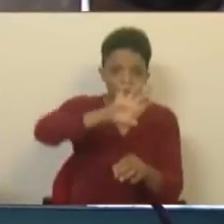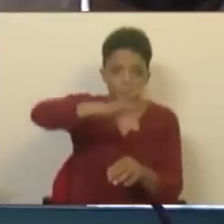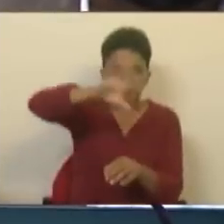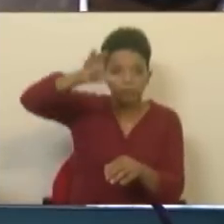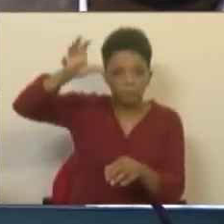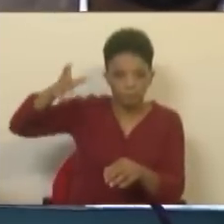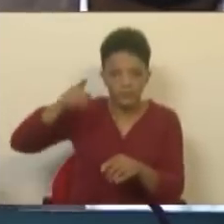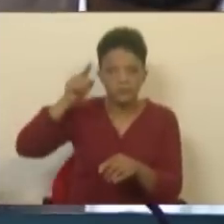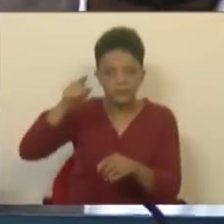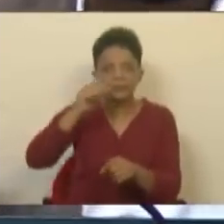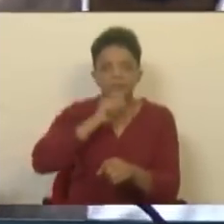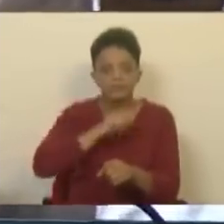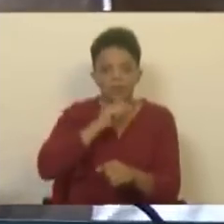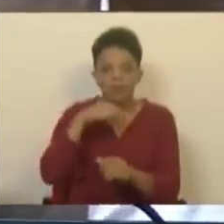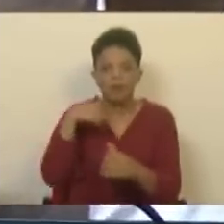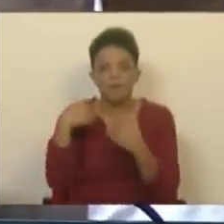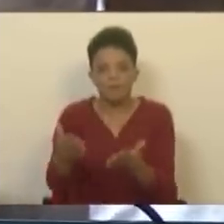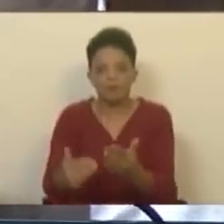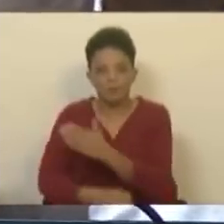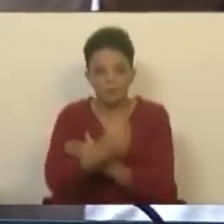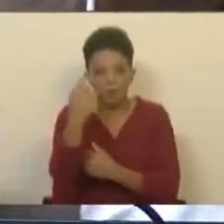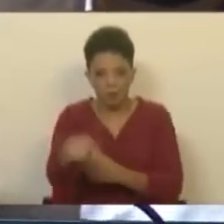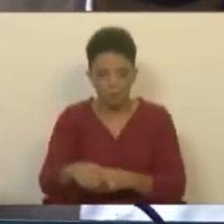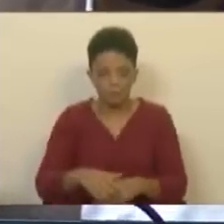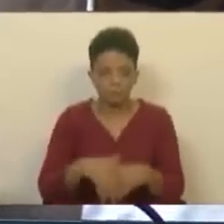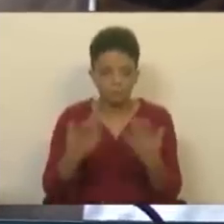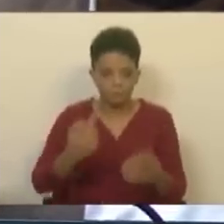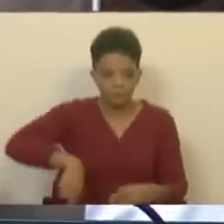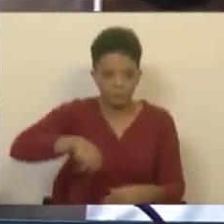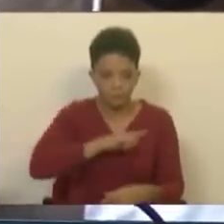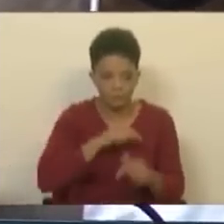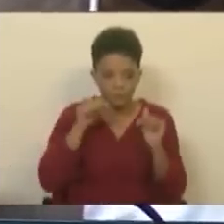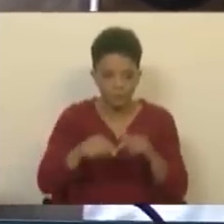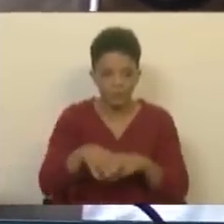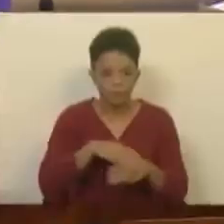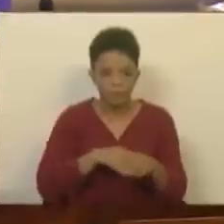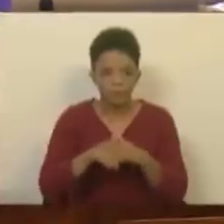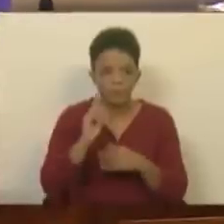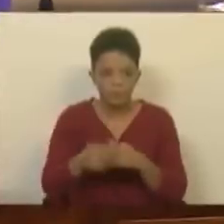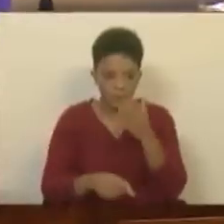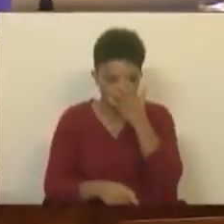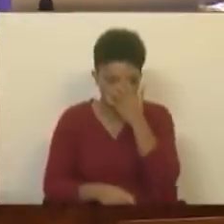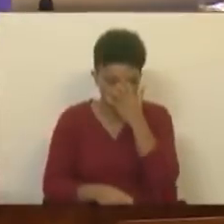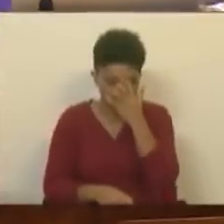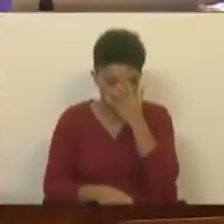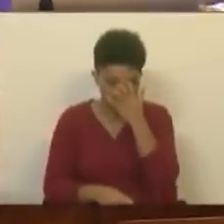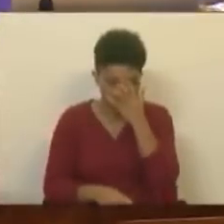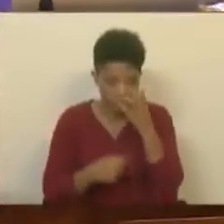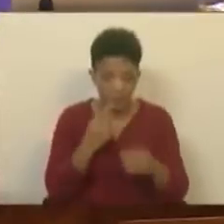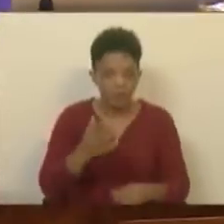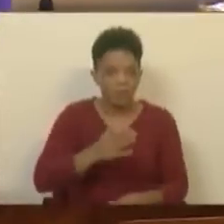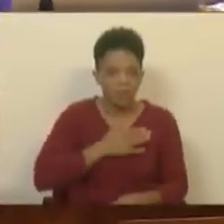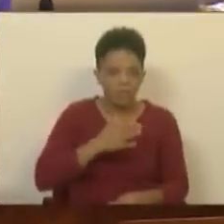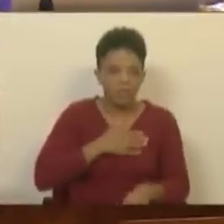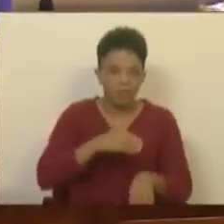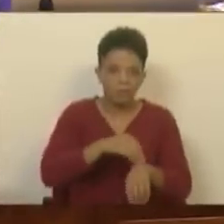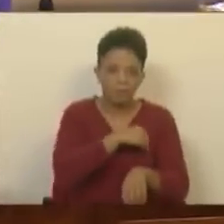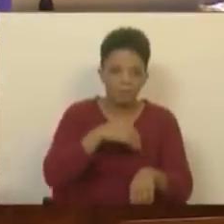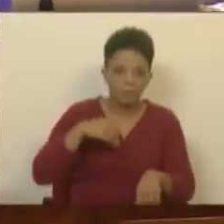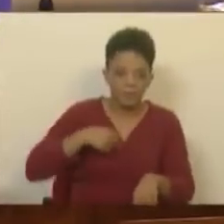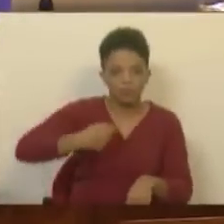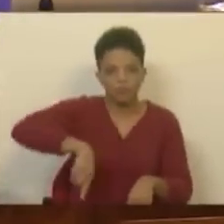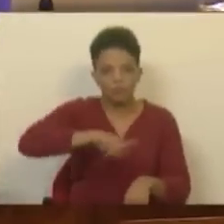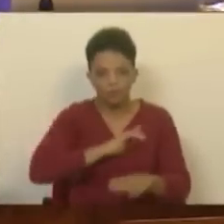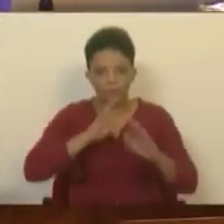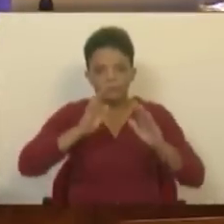quem vai fazer a oferta melhor e por isso que nós estamos a fazer é dizer que não queremos os médicos de